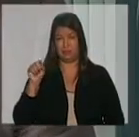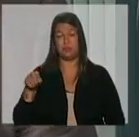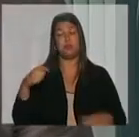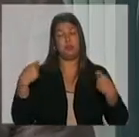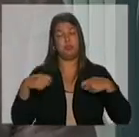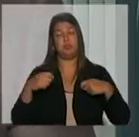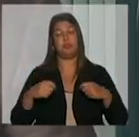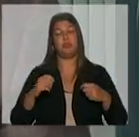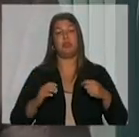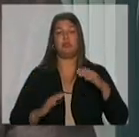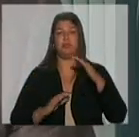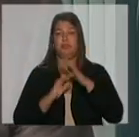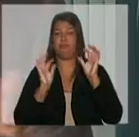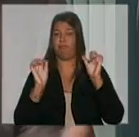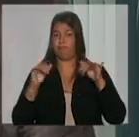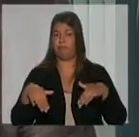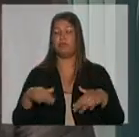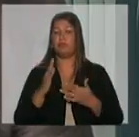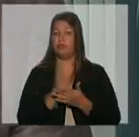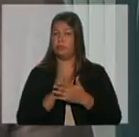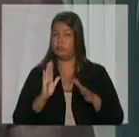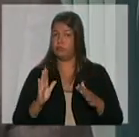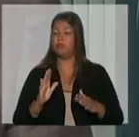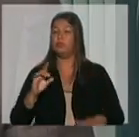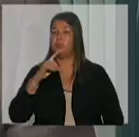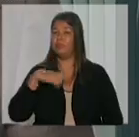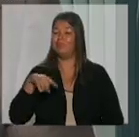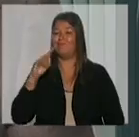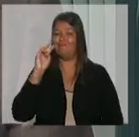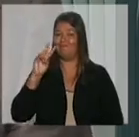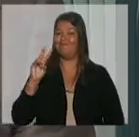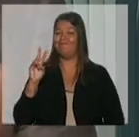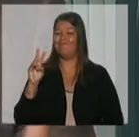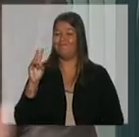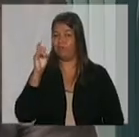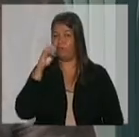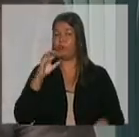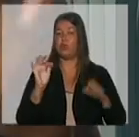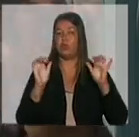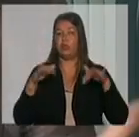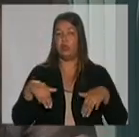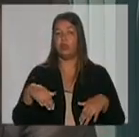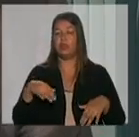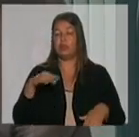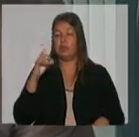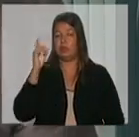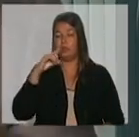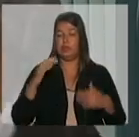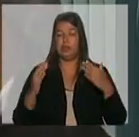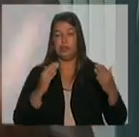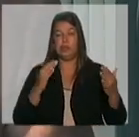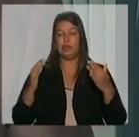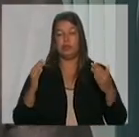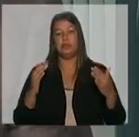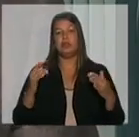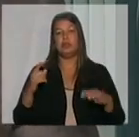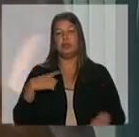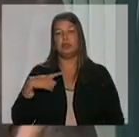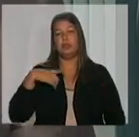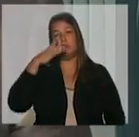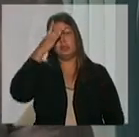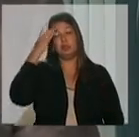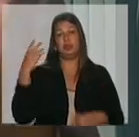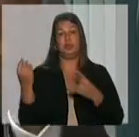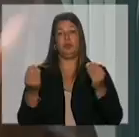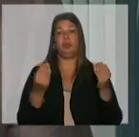um fim, ela teve um início e tem que ter um fim, e a gente está com dificuldade de ver o fim, porque ela está midiática demais, então as pessoas estão